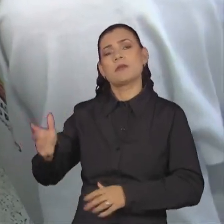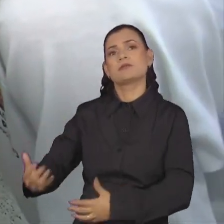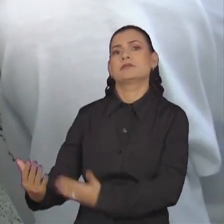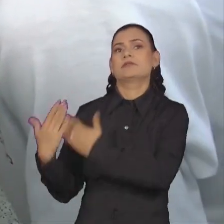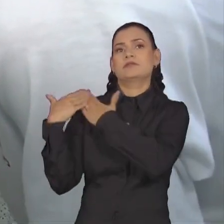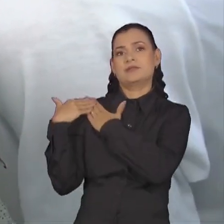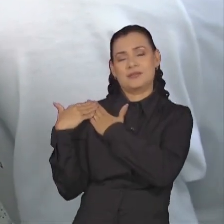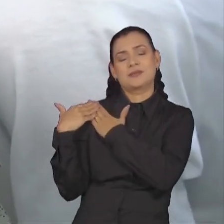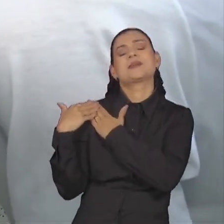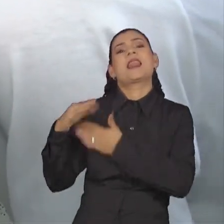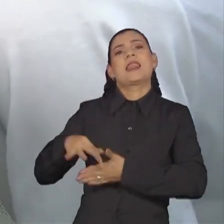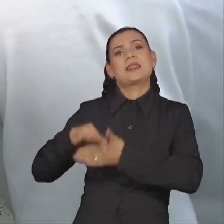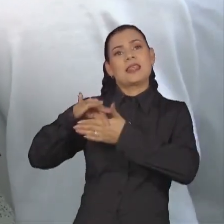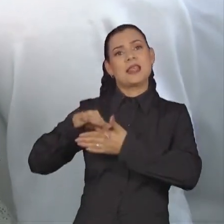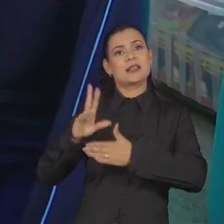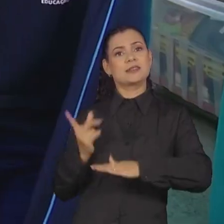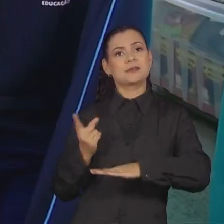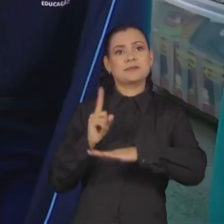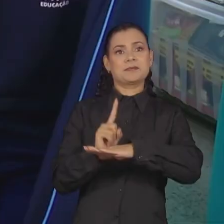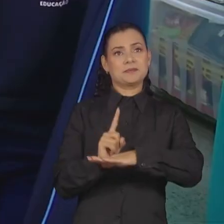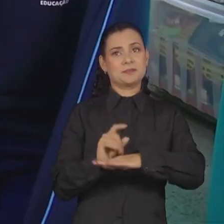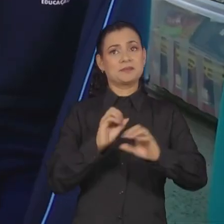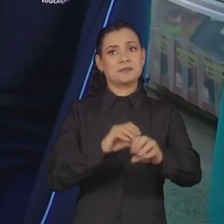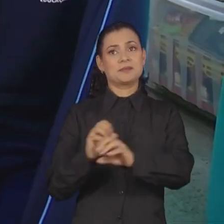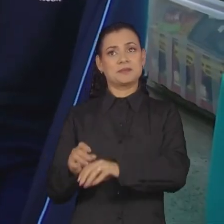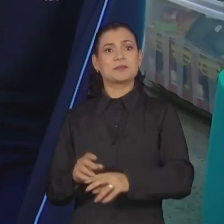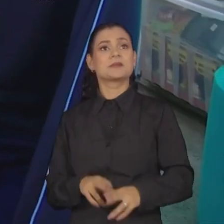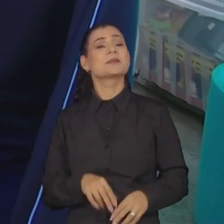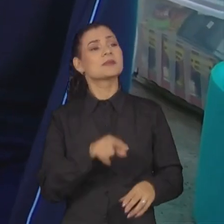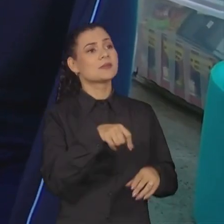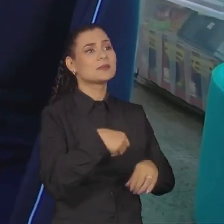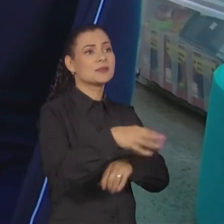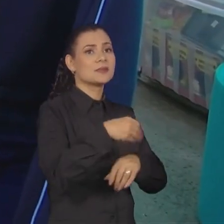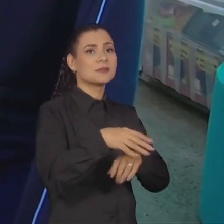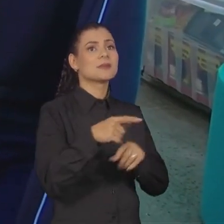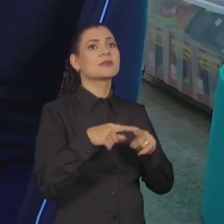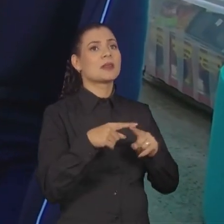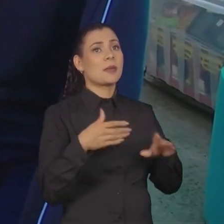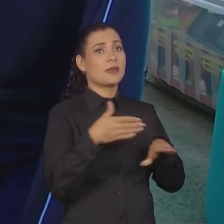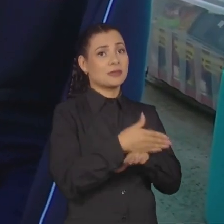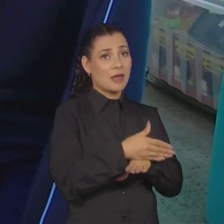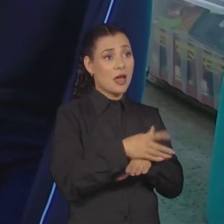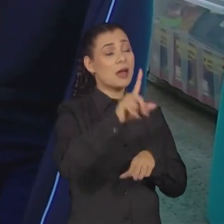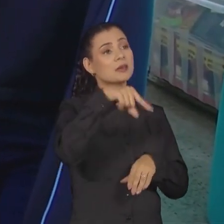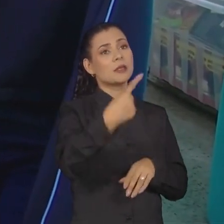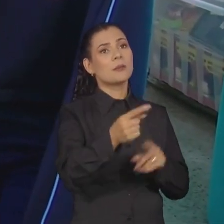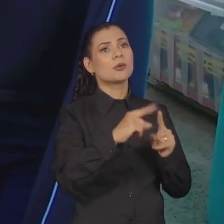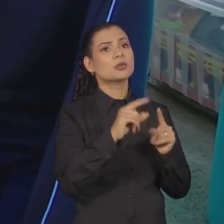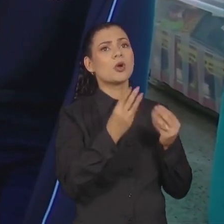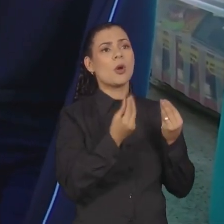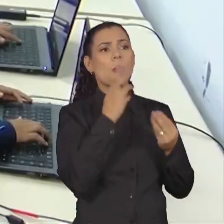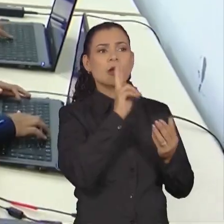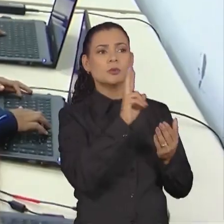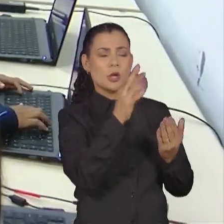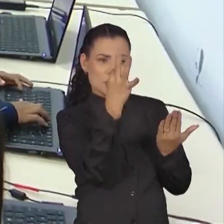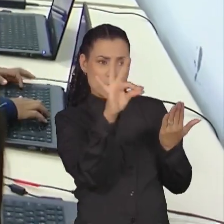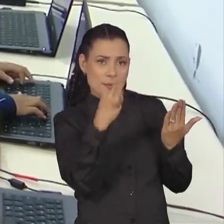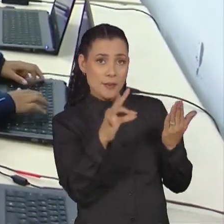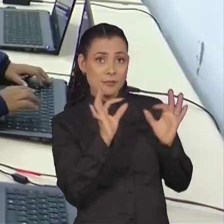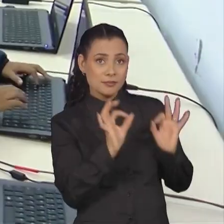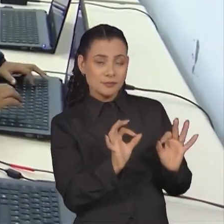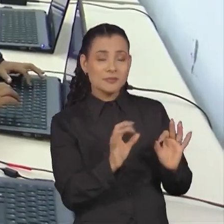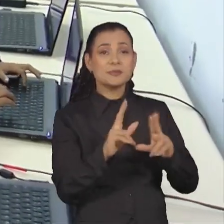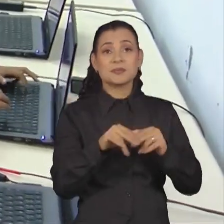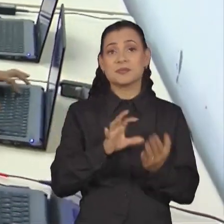de liderança e protagonismo. Então, eu vou pedir para vocês auxiliem eles a entrarem no jogo e depois a saberem marcar qual a resposta. Na